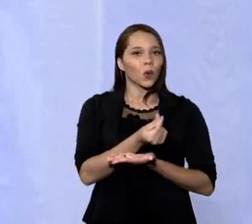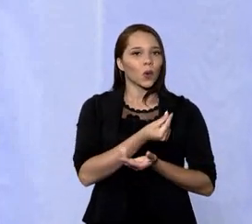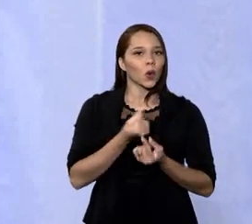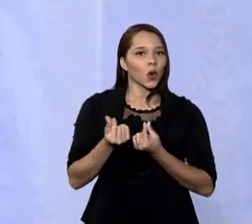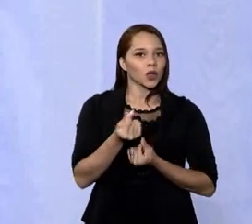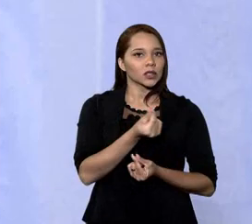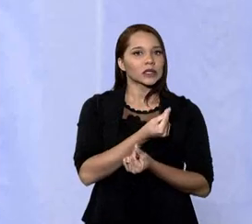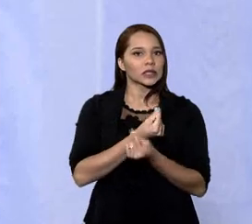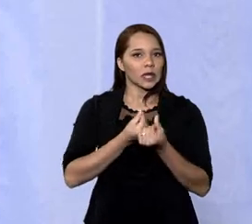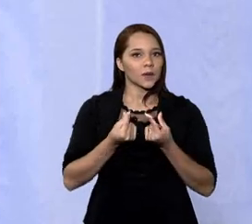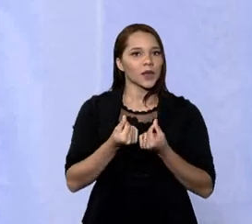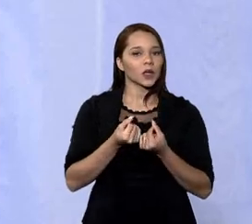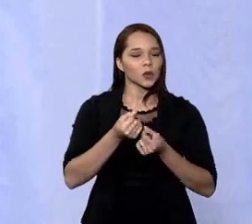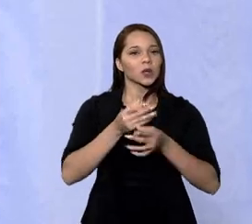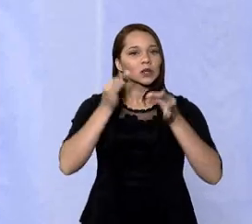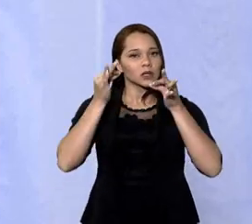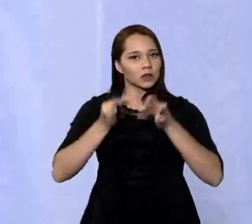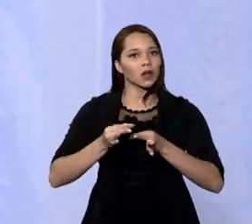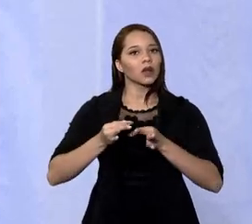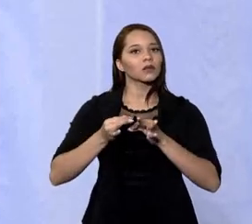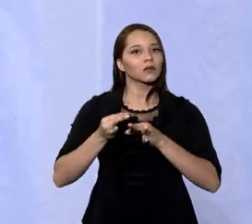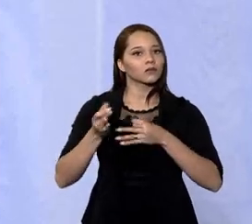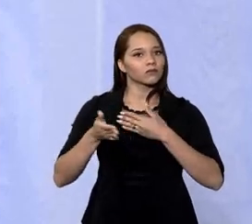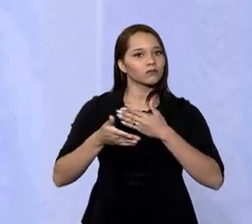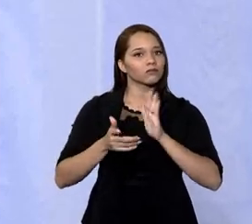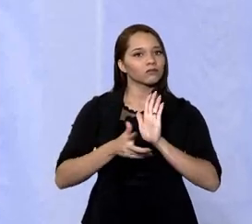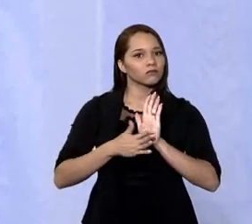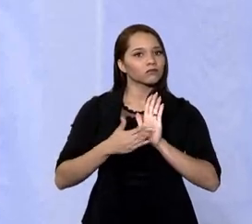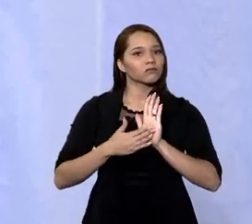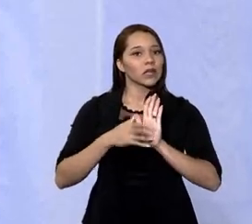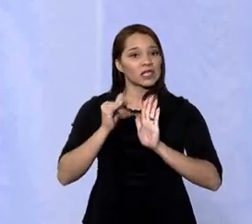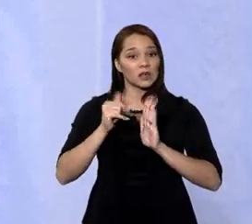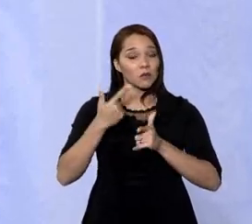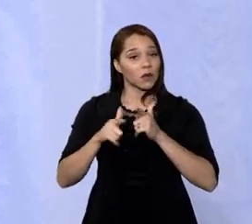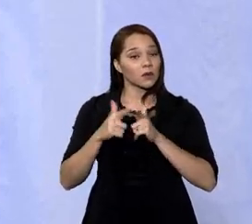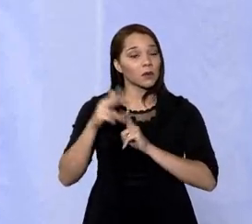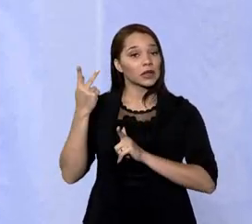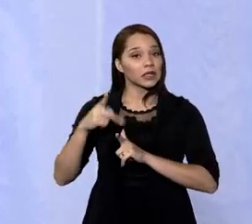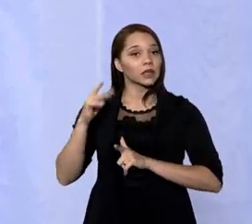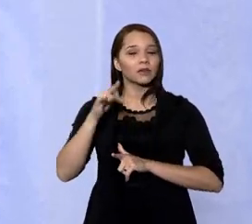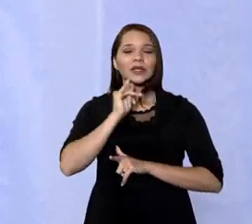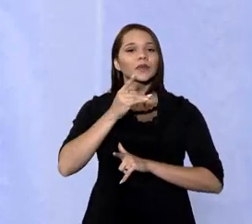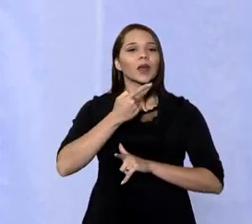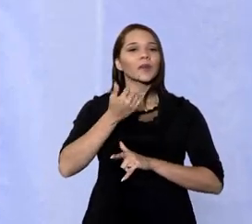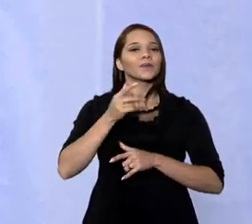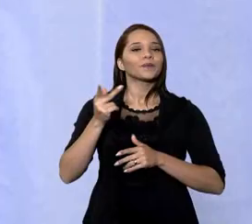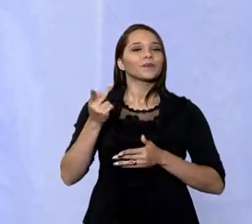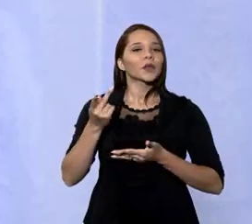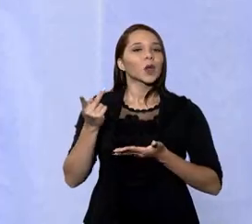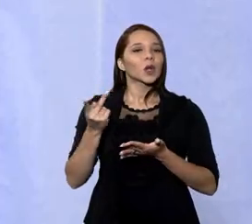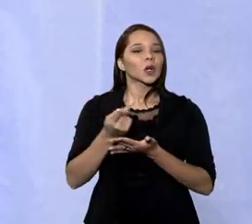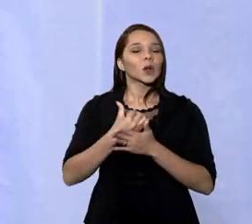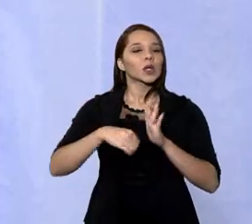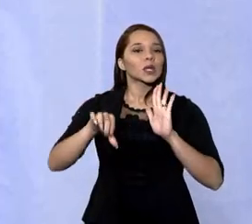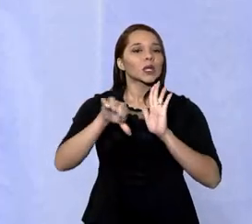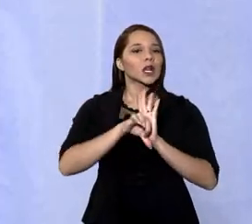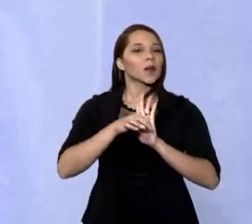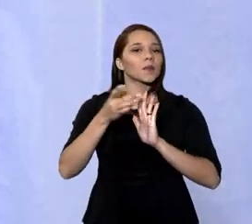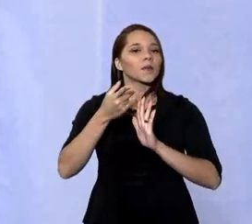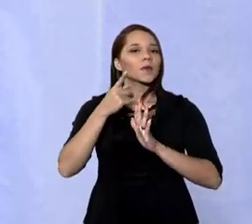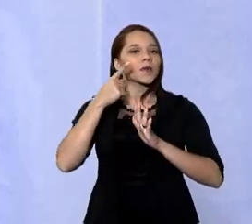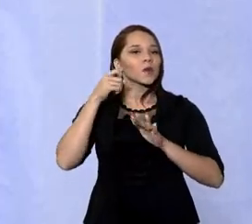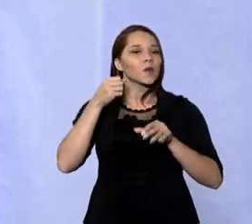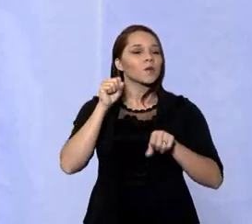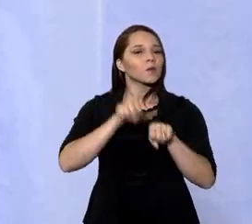orçamentos é digno da pauta né porque se a gente tem problema endêmico que é o feminicídio a gente tem problema em